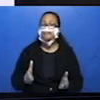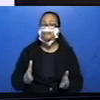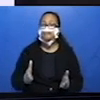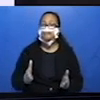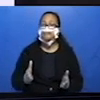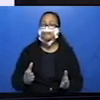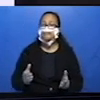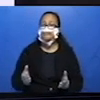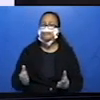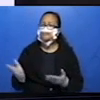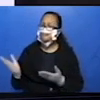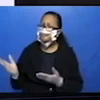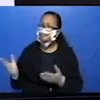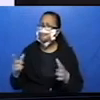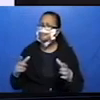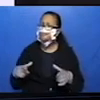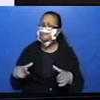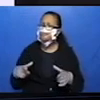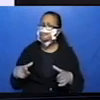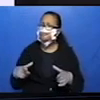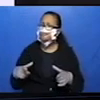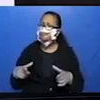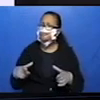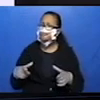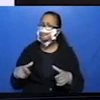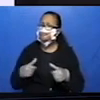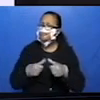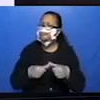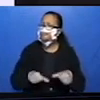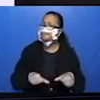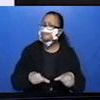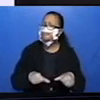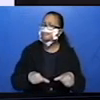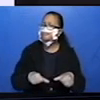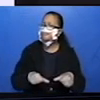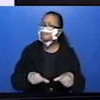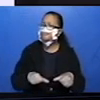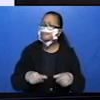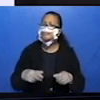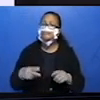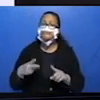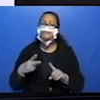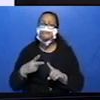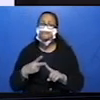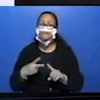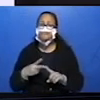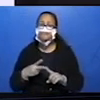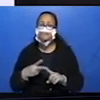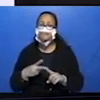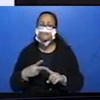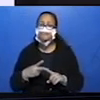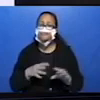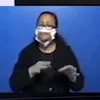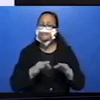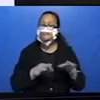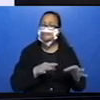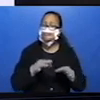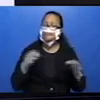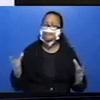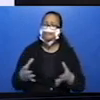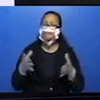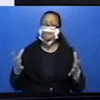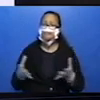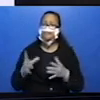local, onde ele vai estar? O segundo passo para o planejamento de uma horta é escolher um local